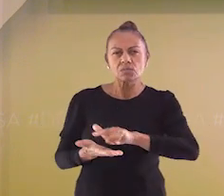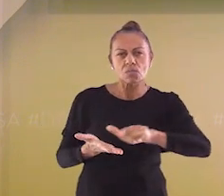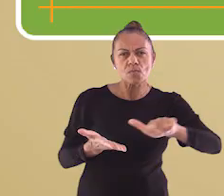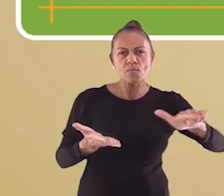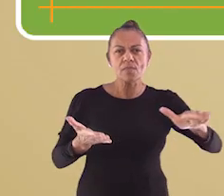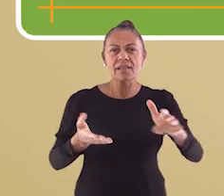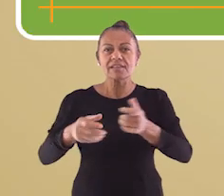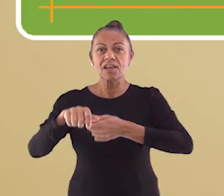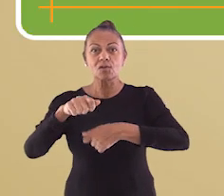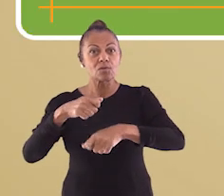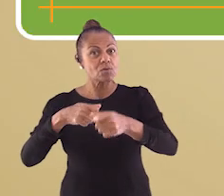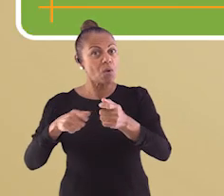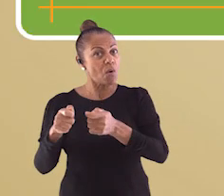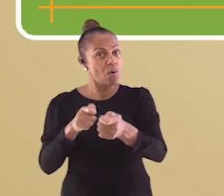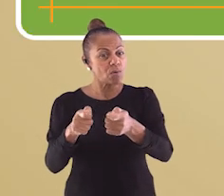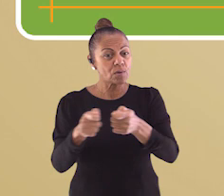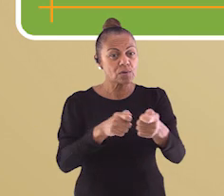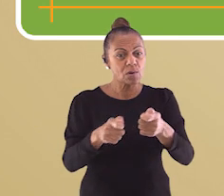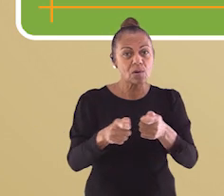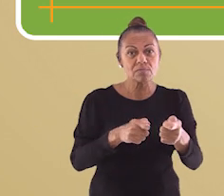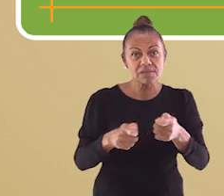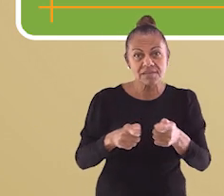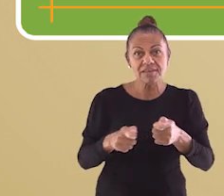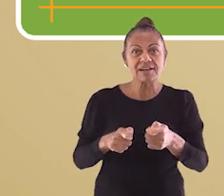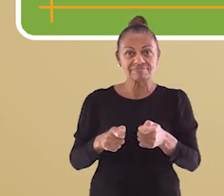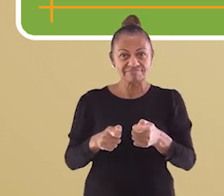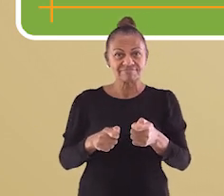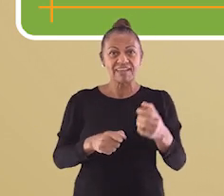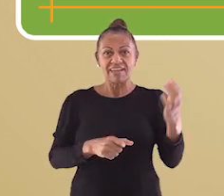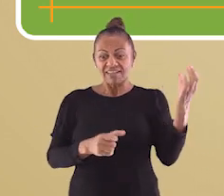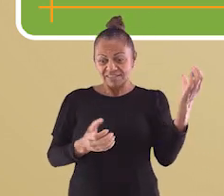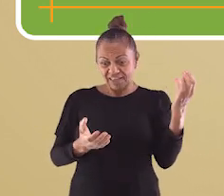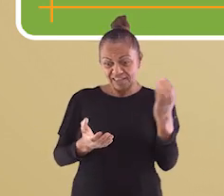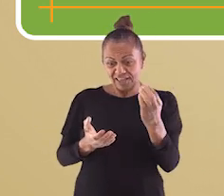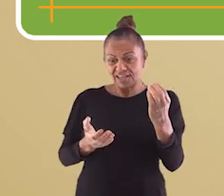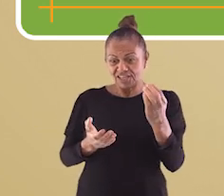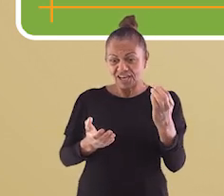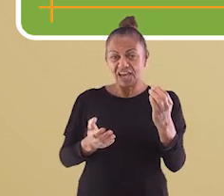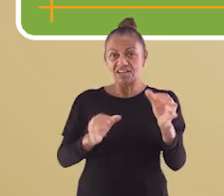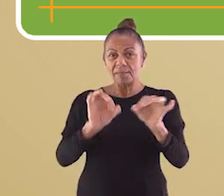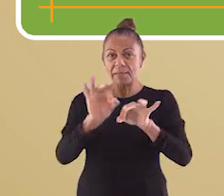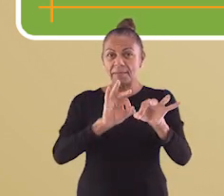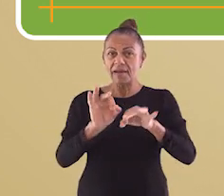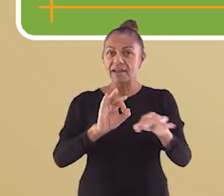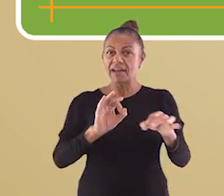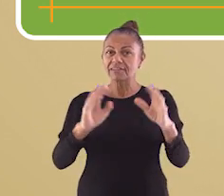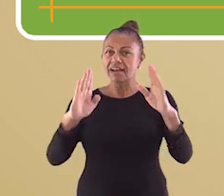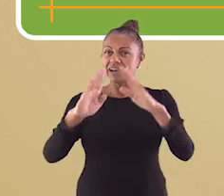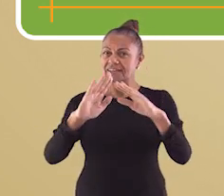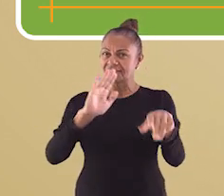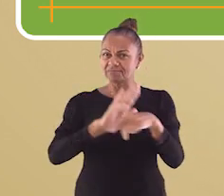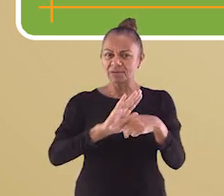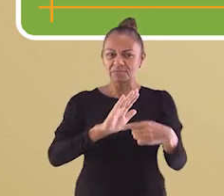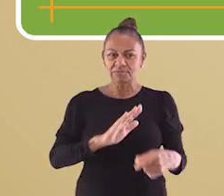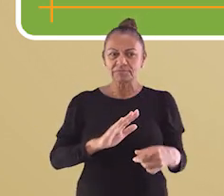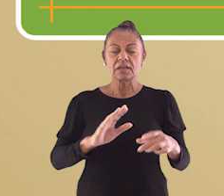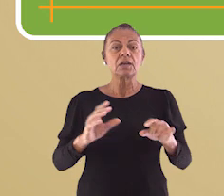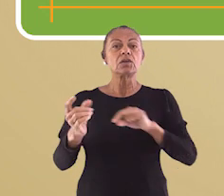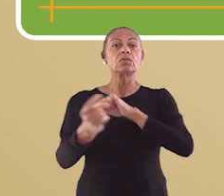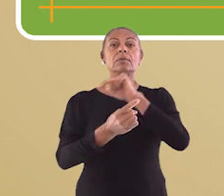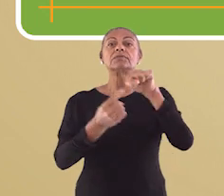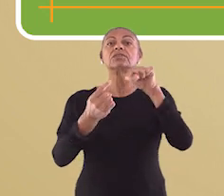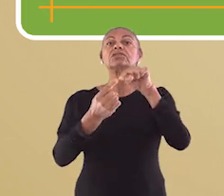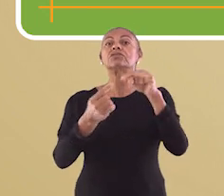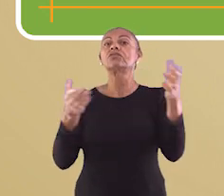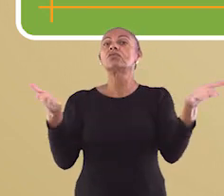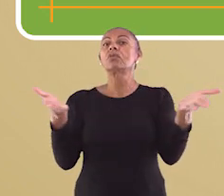gostem. Os professores e professoras que nos acompanham, nosso eixo temático é ética e cidadania. O objetivo de